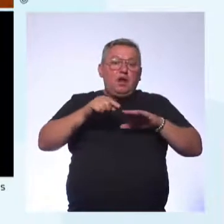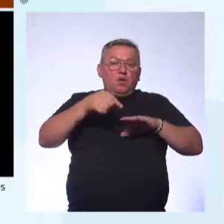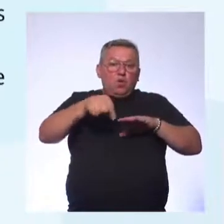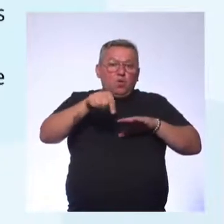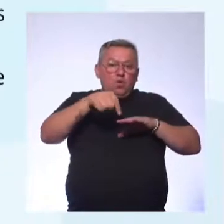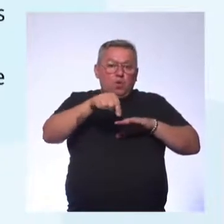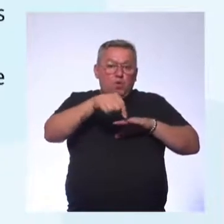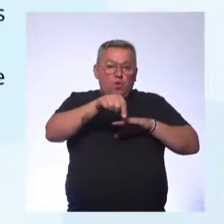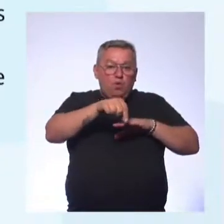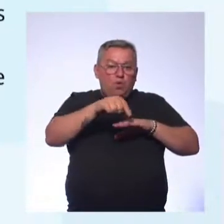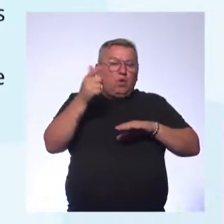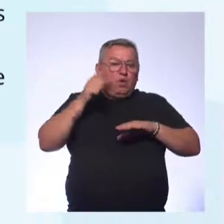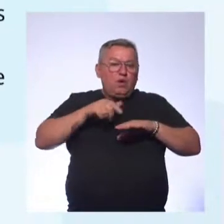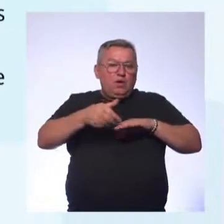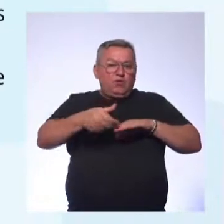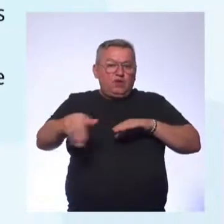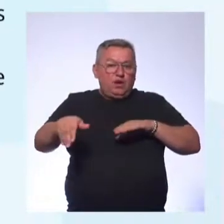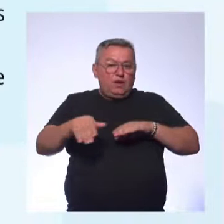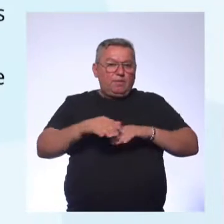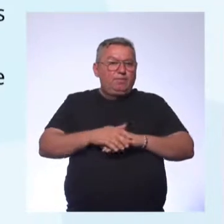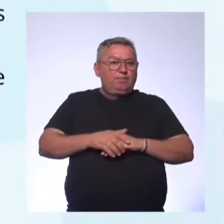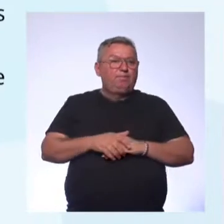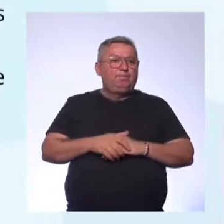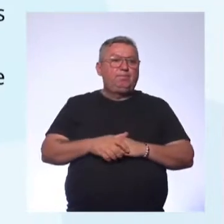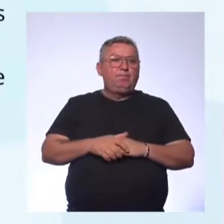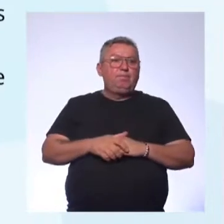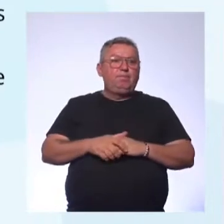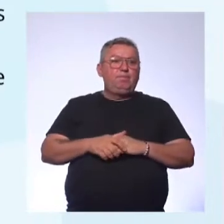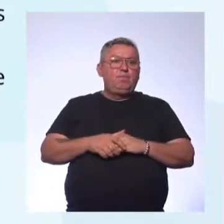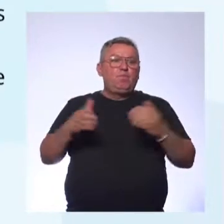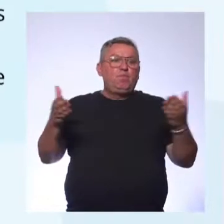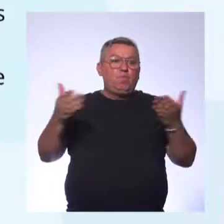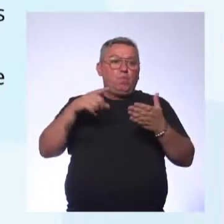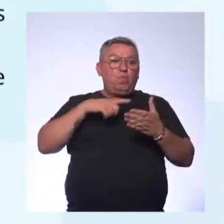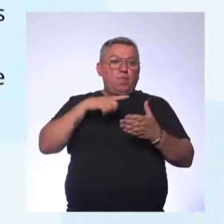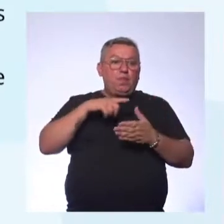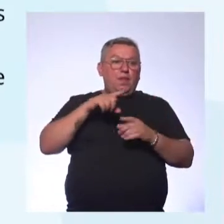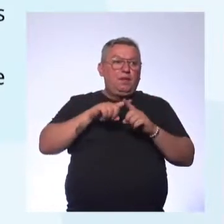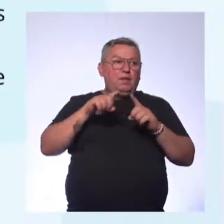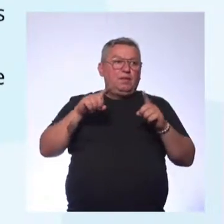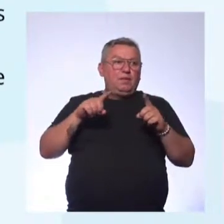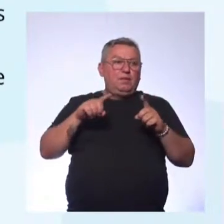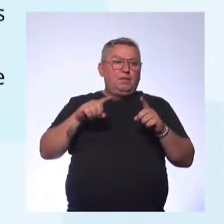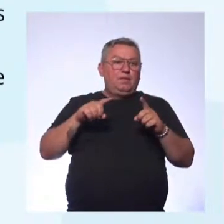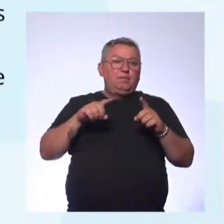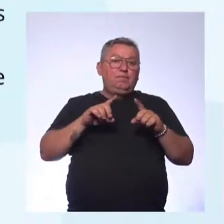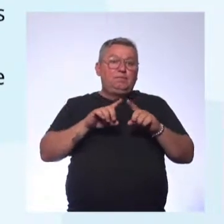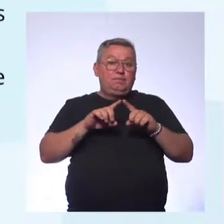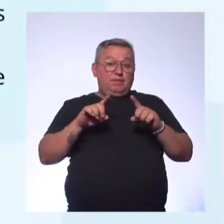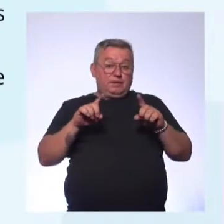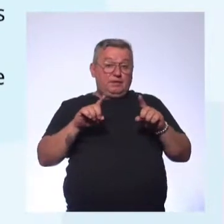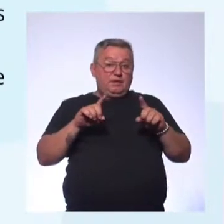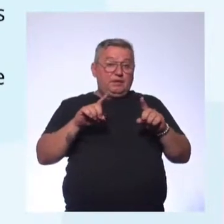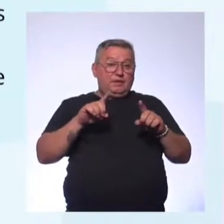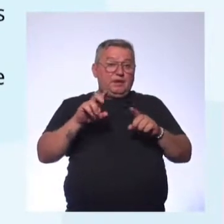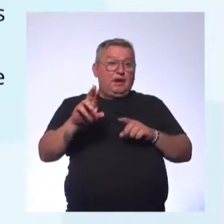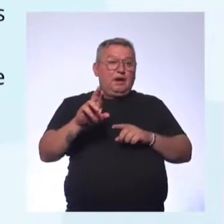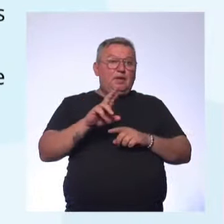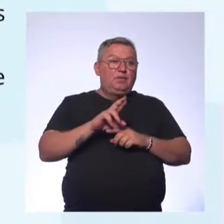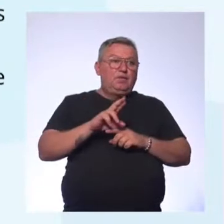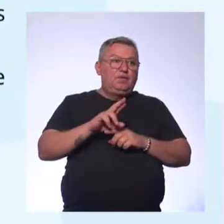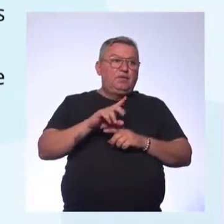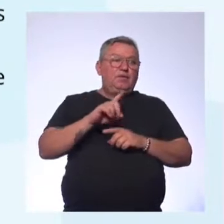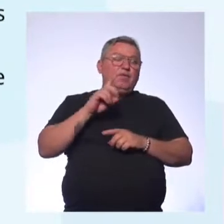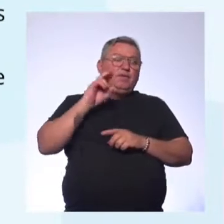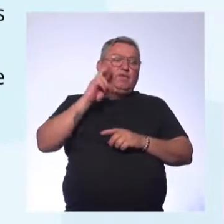da unha Ok interação Aqui tem uma interação mas né o a resposta